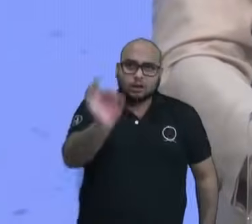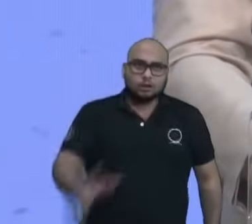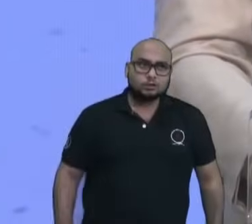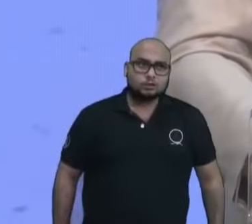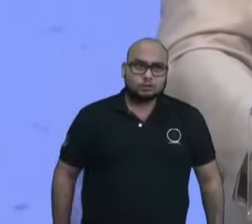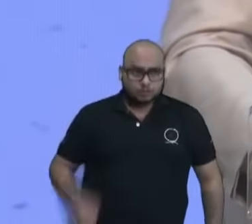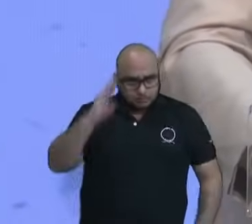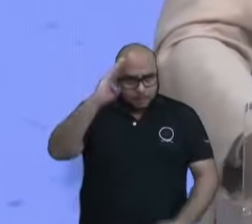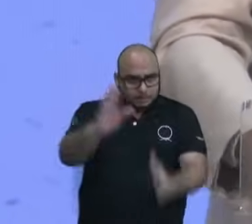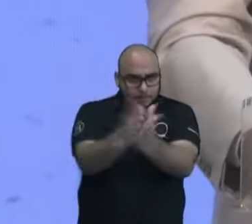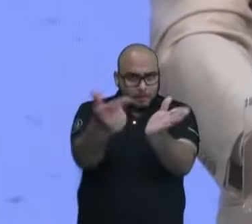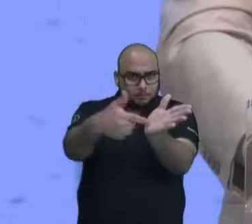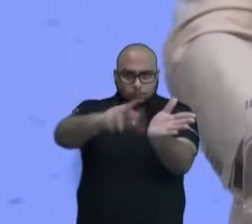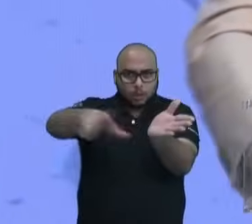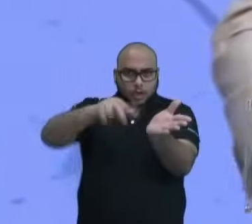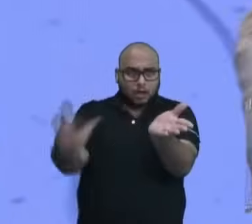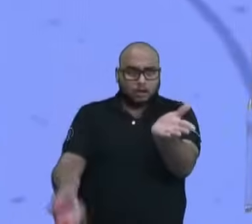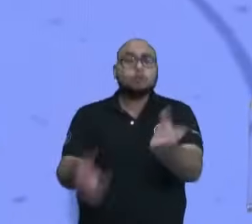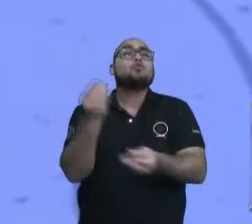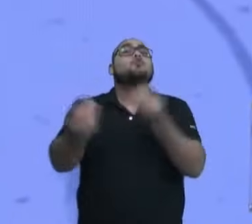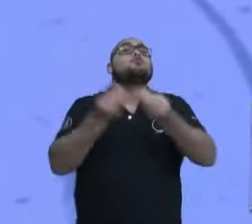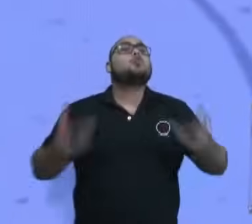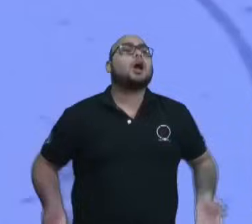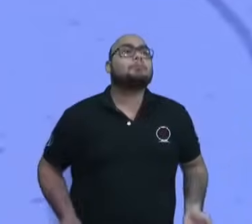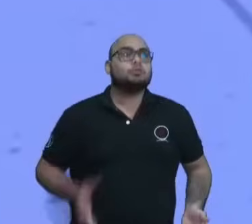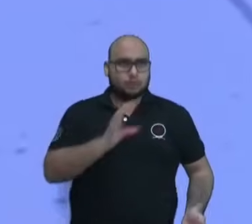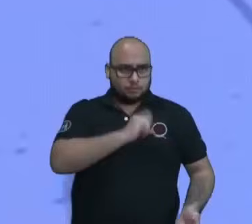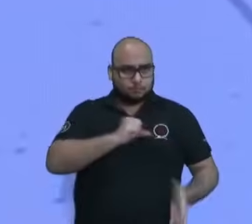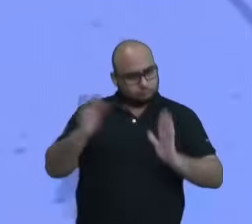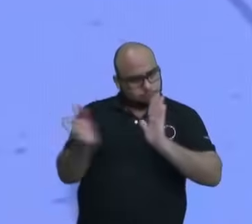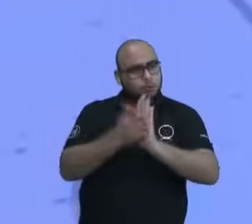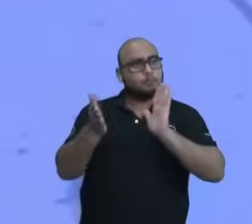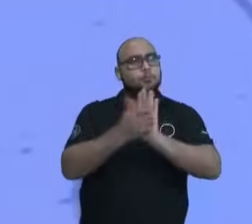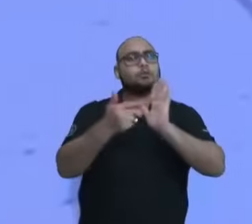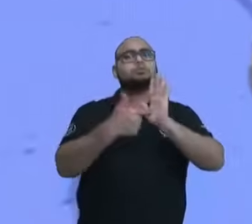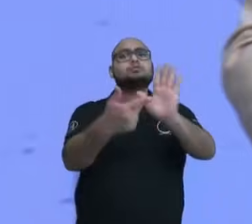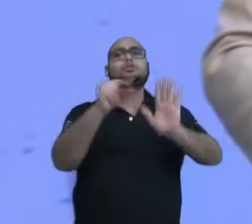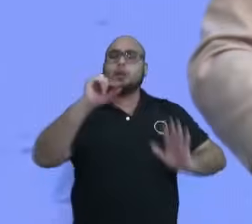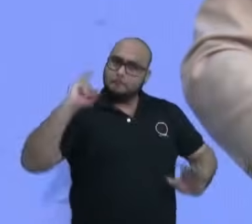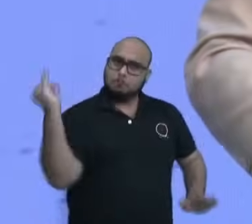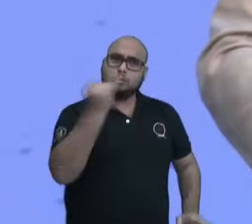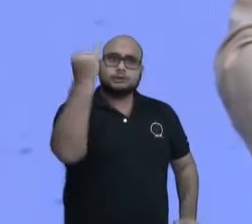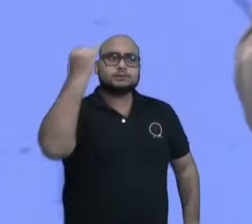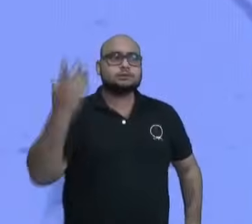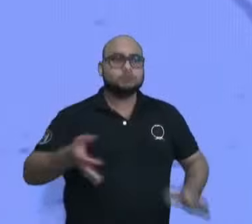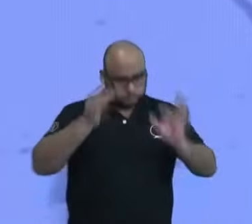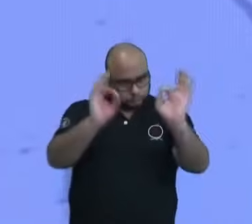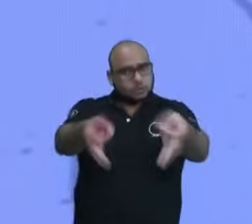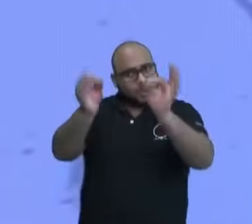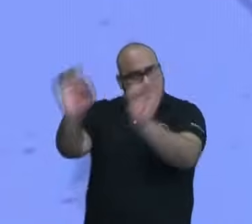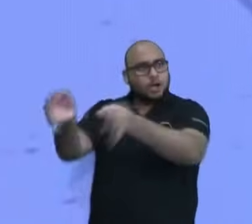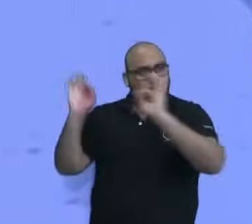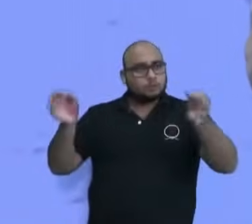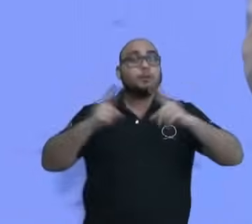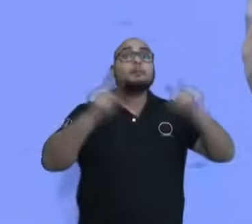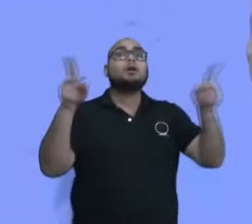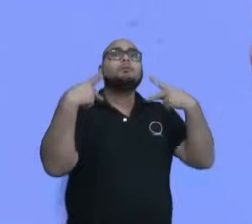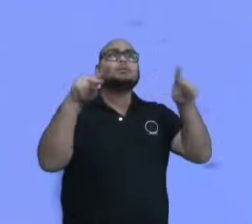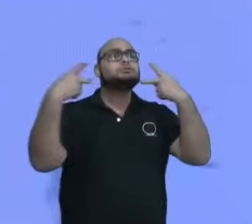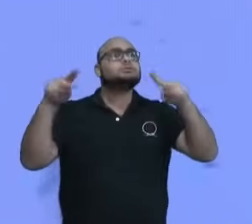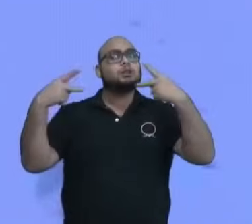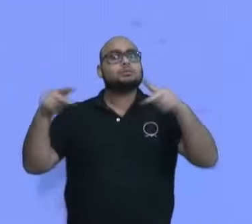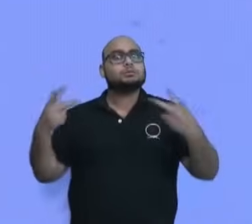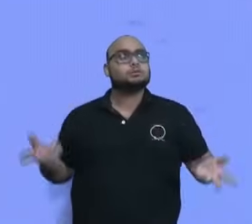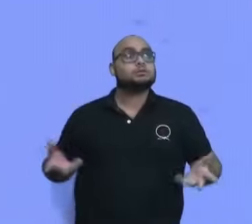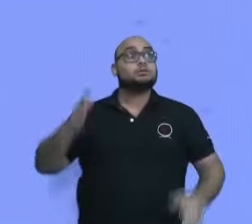prioridade Eu amo o louvor é importante fundamental Eu amo mas a palavra tem prioridade absoluta